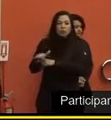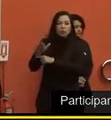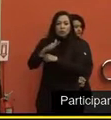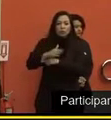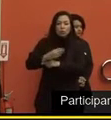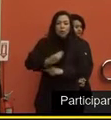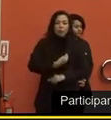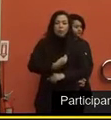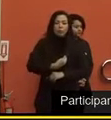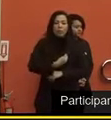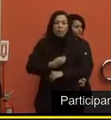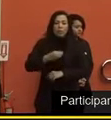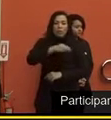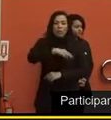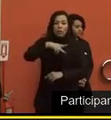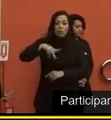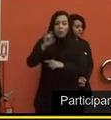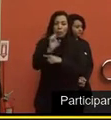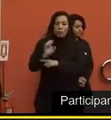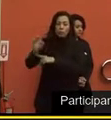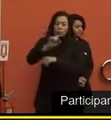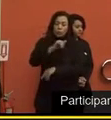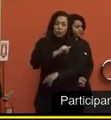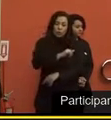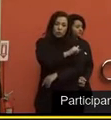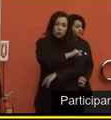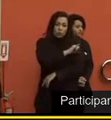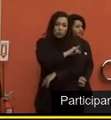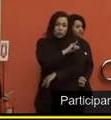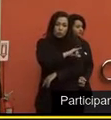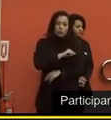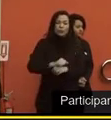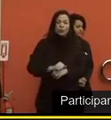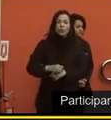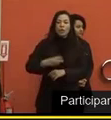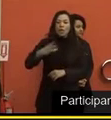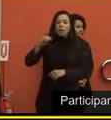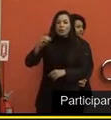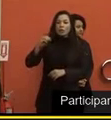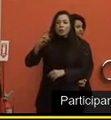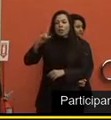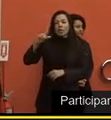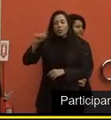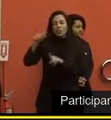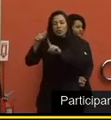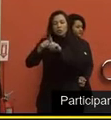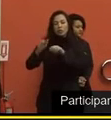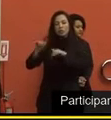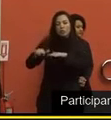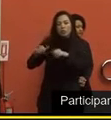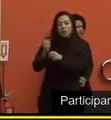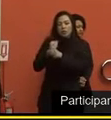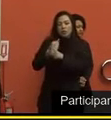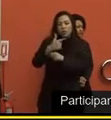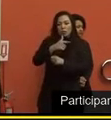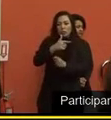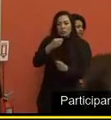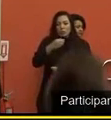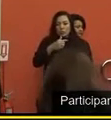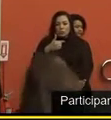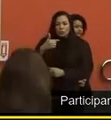permanente do Ministério Público do Estado do Rio de Janeiro. Aos 30 dias do mês de setembro do ano de